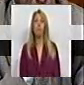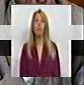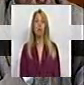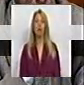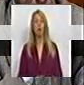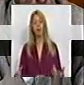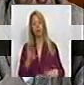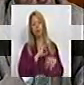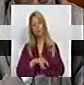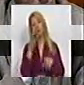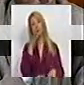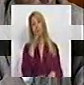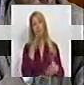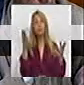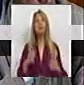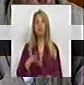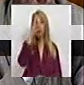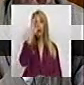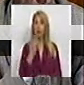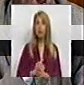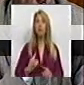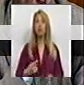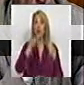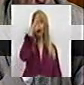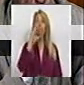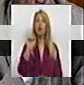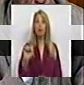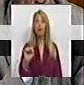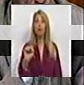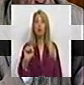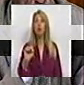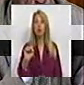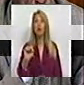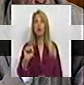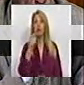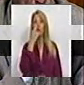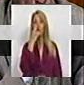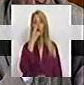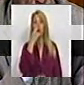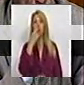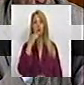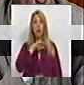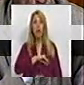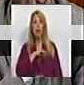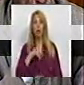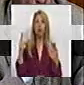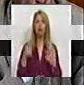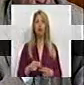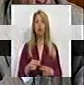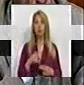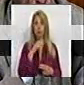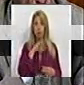E ao Sr. Deputado, e sabe por que razão é que o seu governo preferiu cortar no rendimento